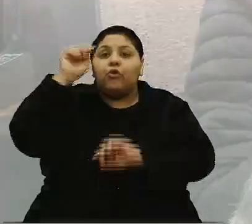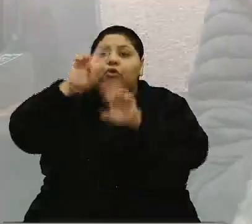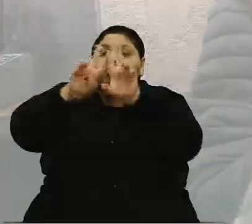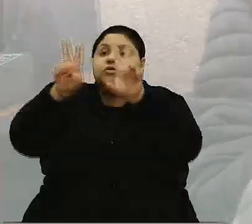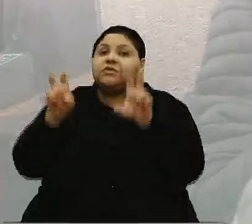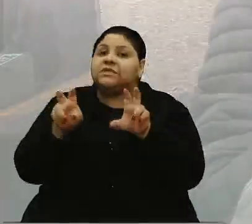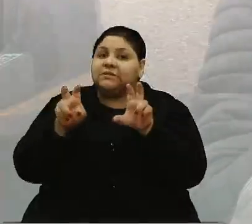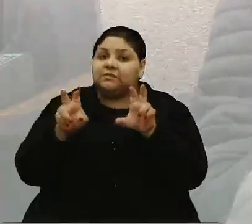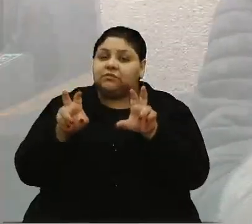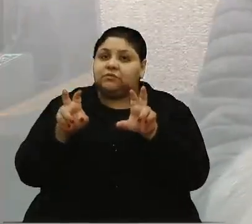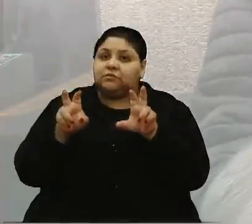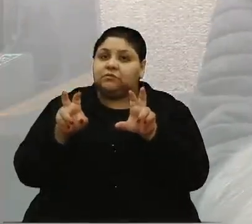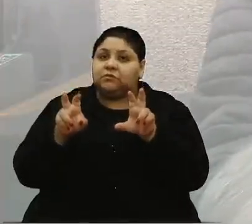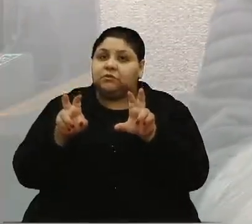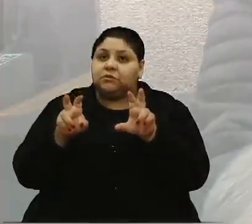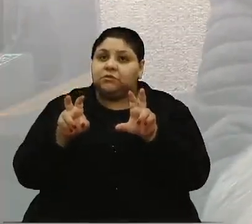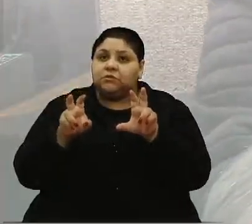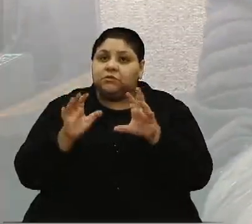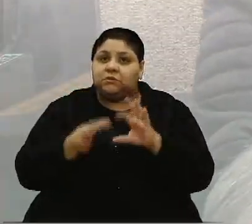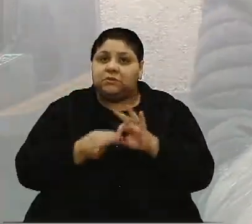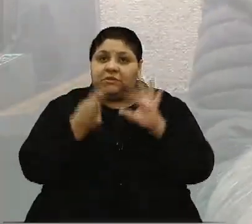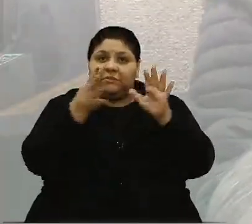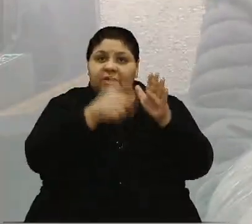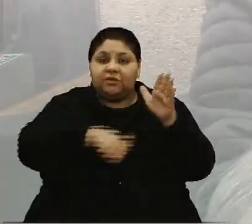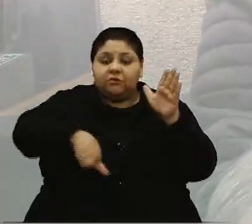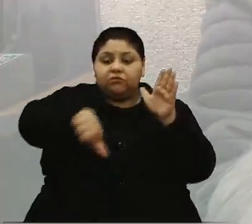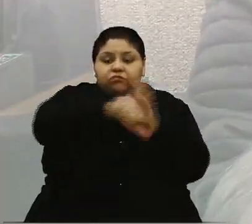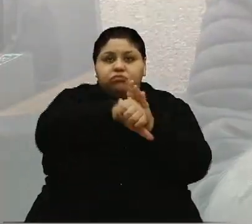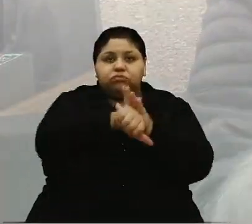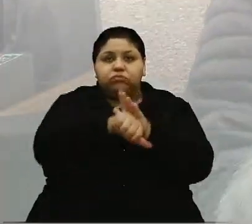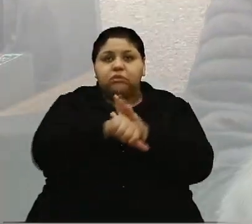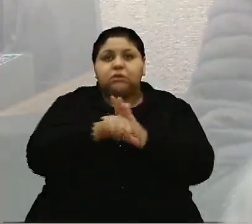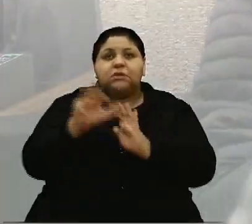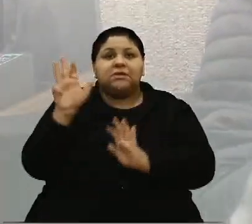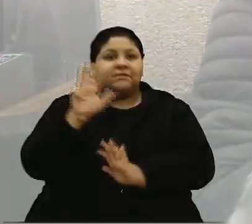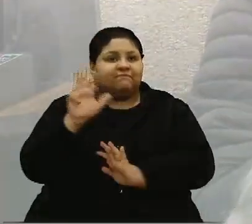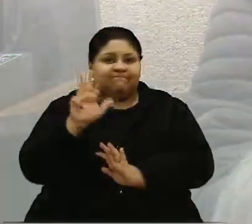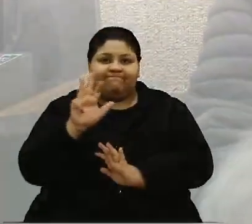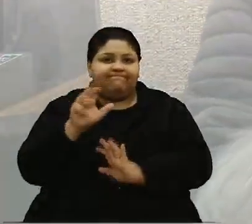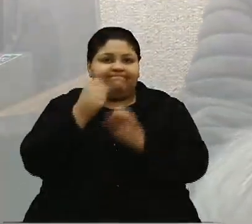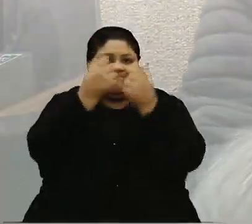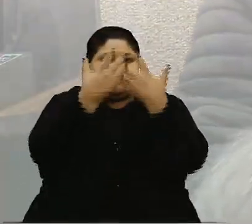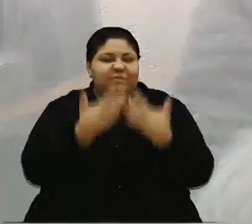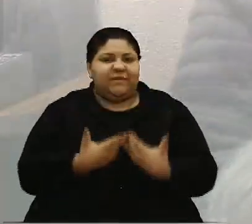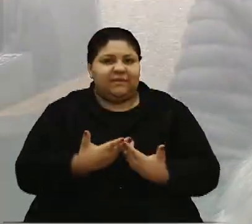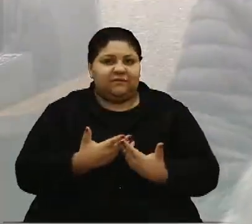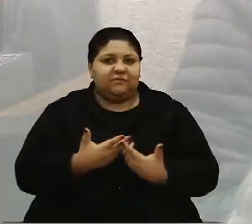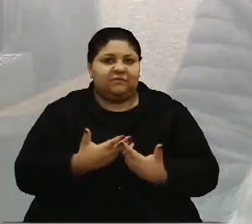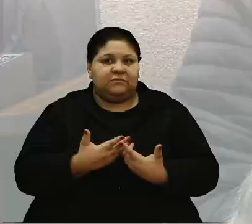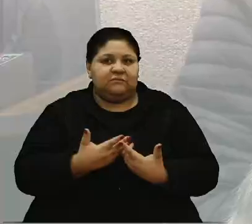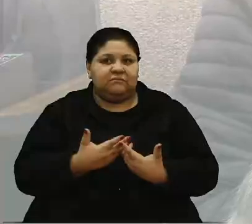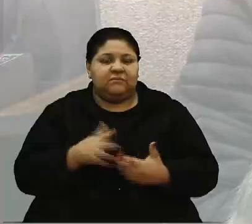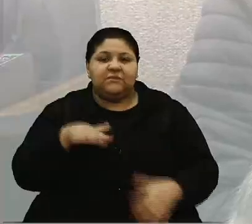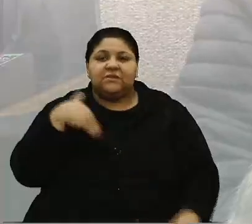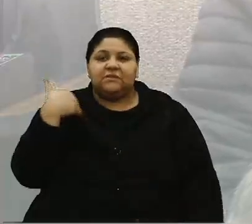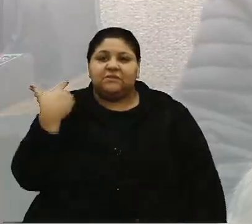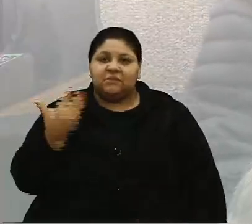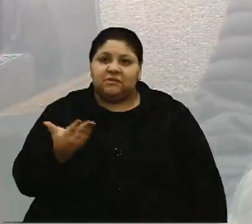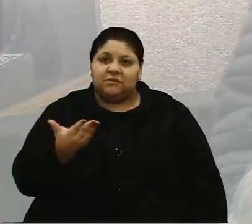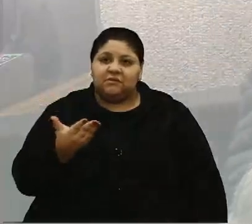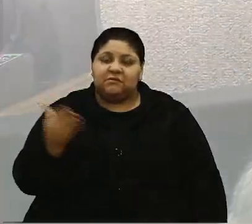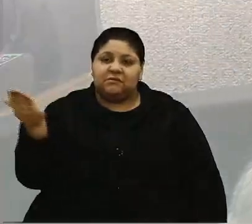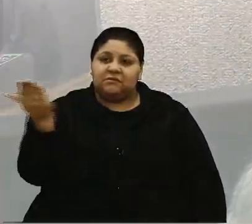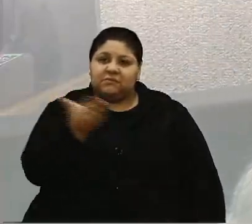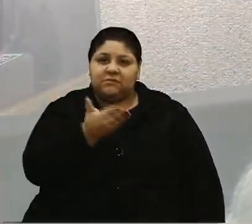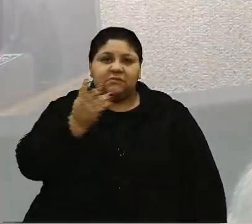deste tema da descriminalização da maconha. Não foi pautado. Então, senhoras e